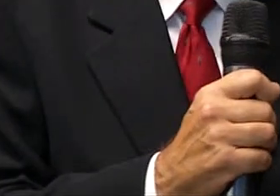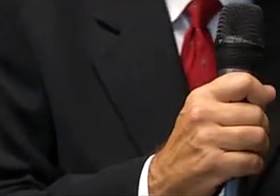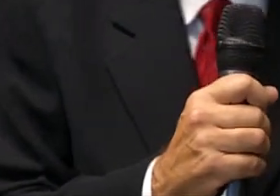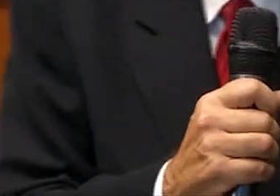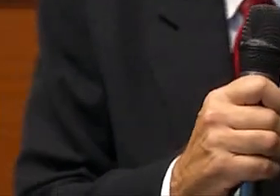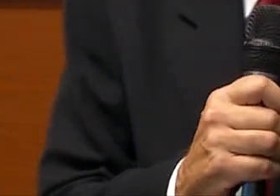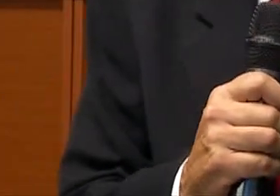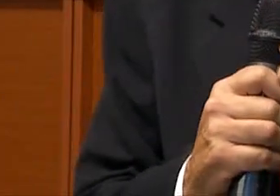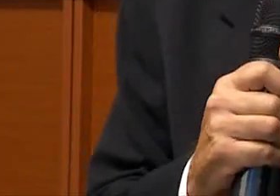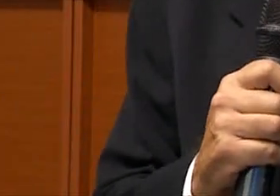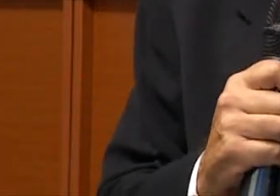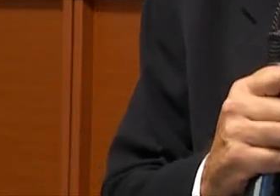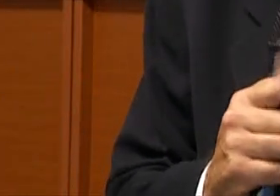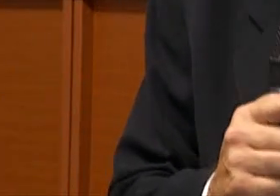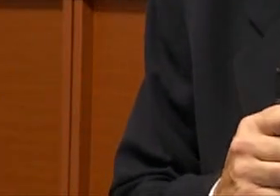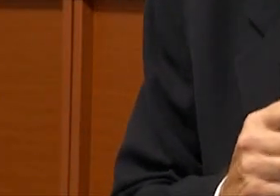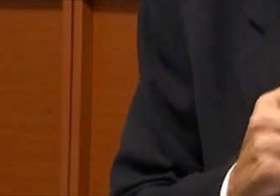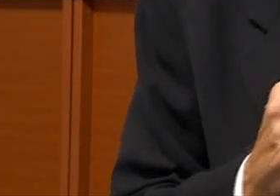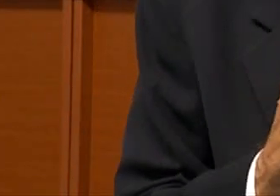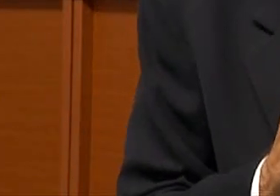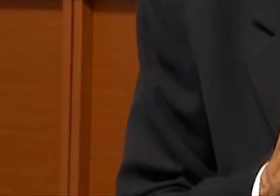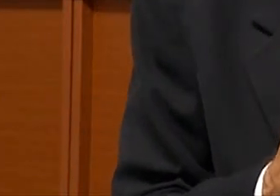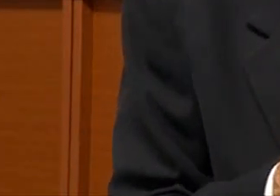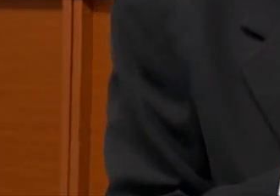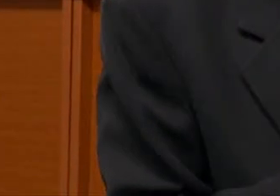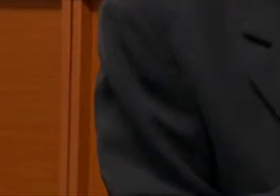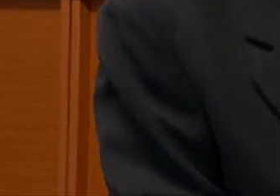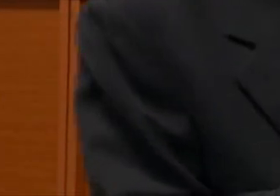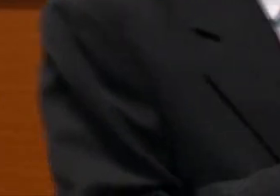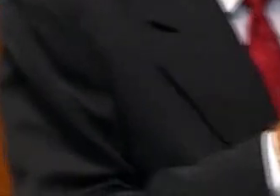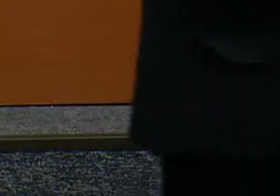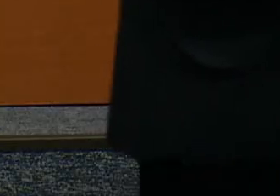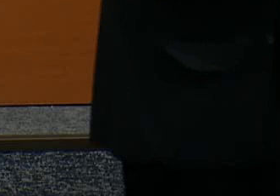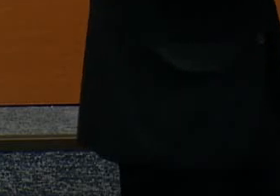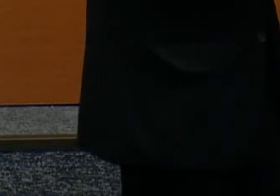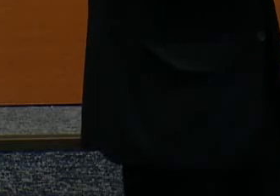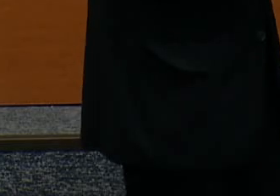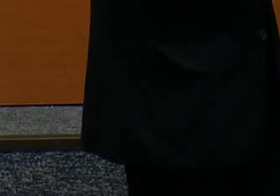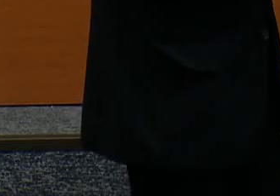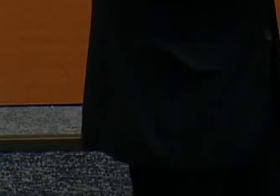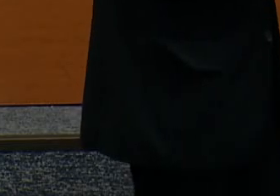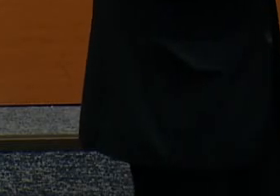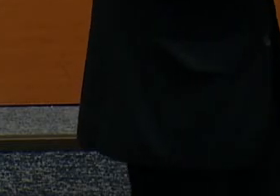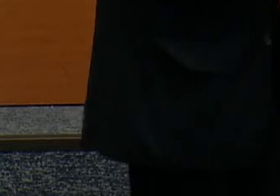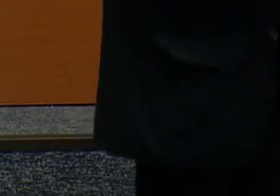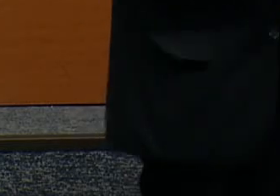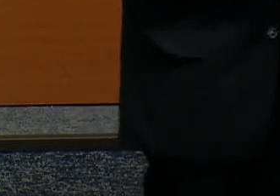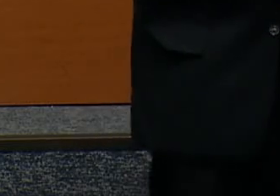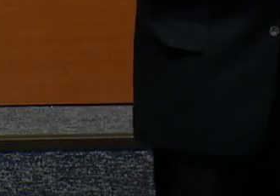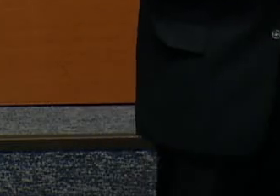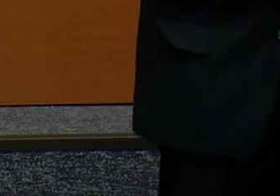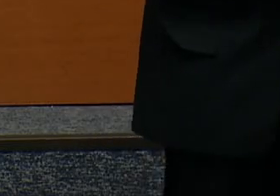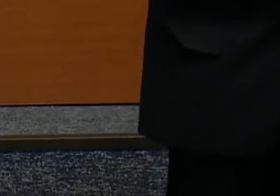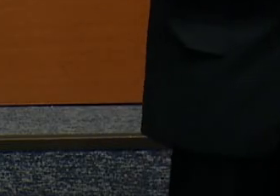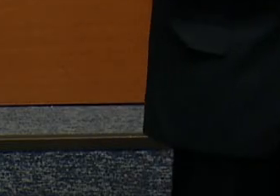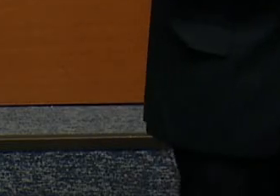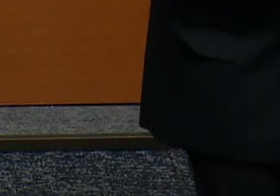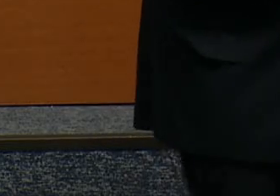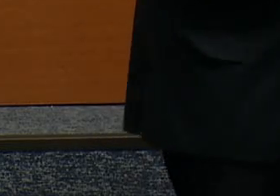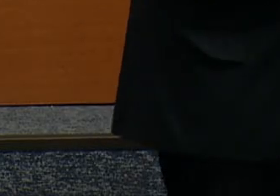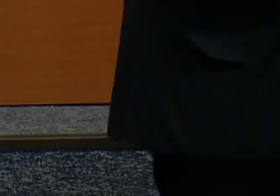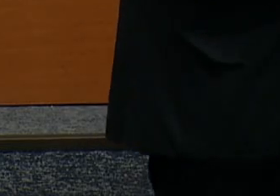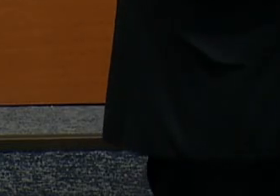que foi muito ajudado e tal. Tudo que você alcançou, Hélio, na especialidade e na sua vida como